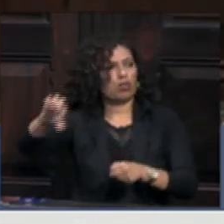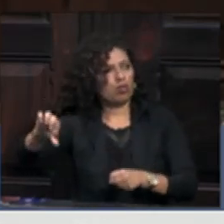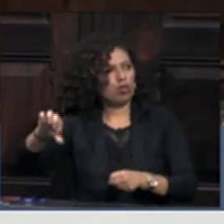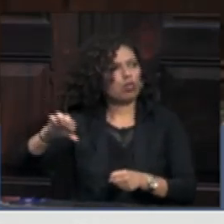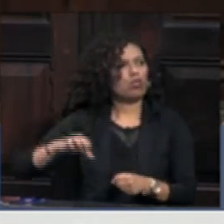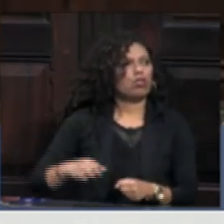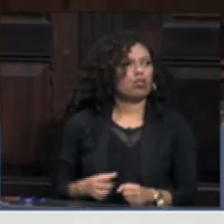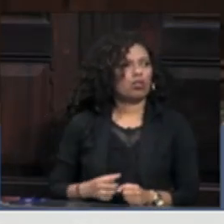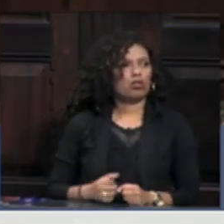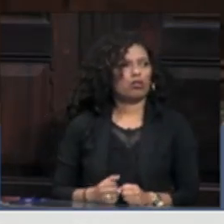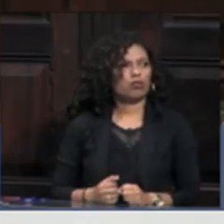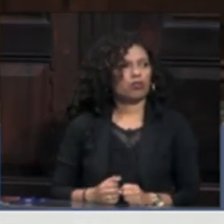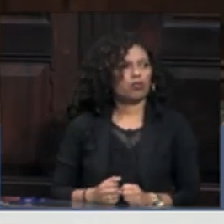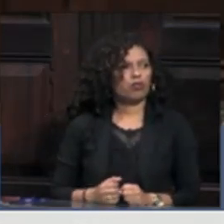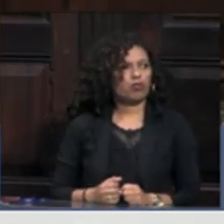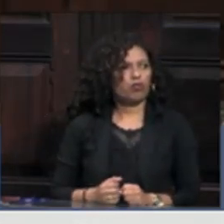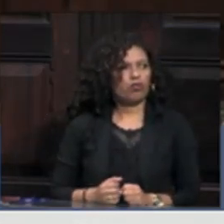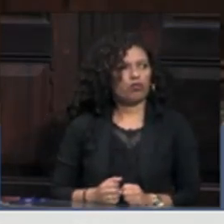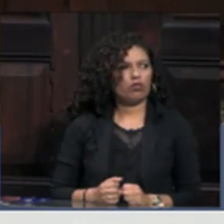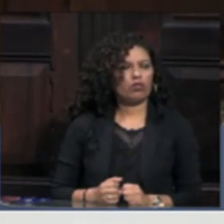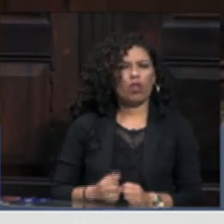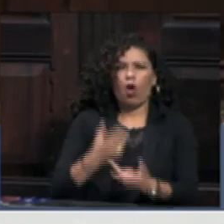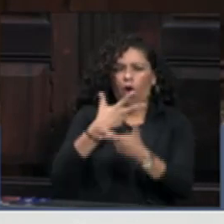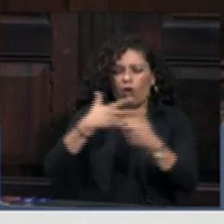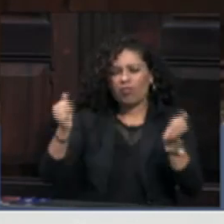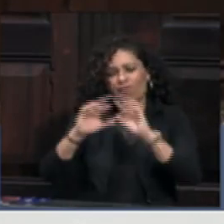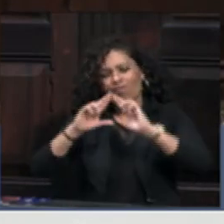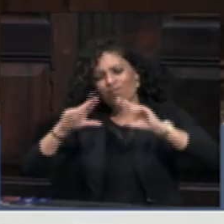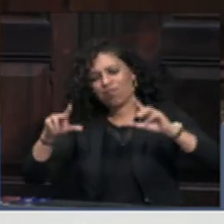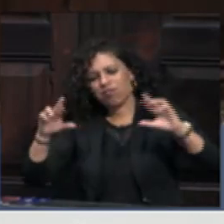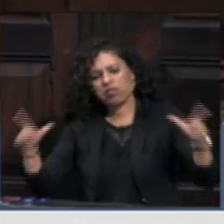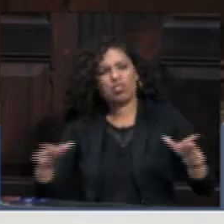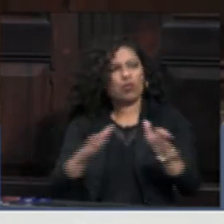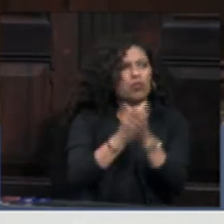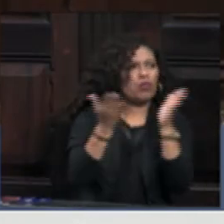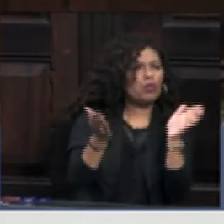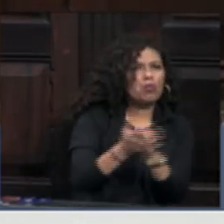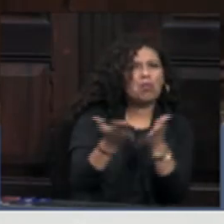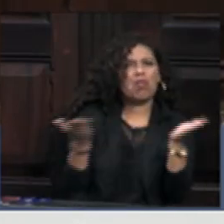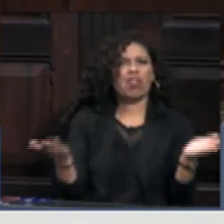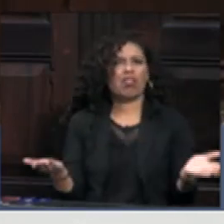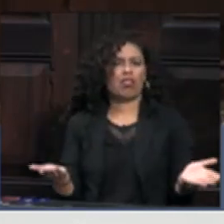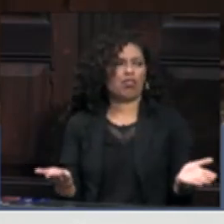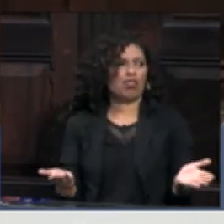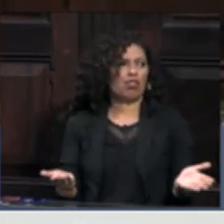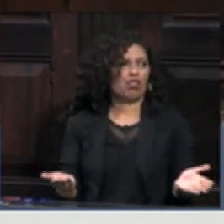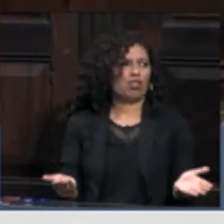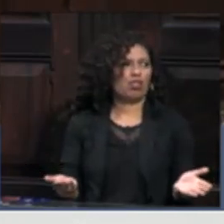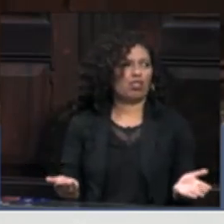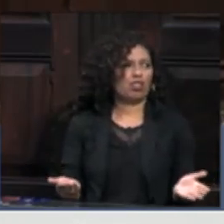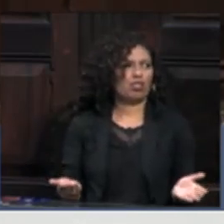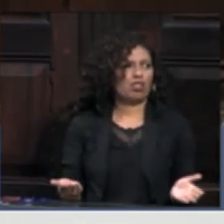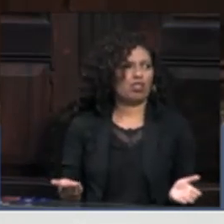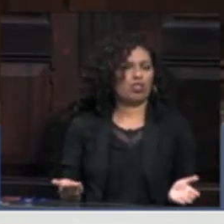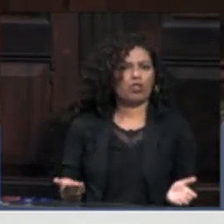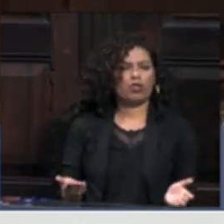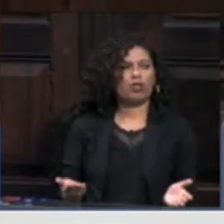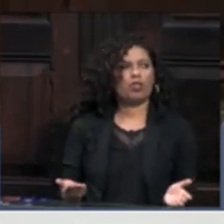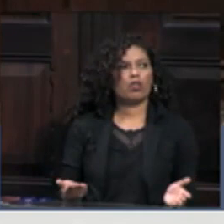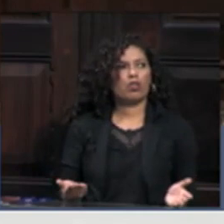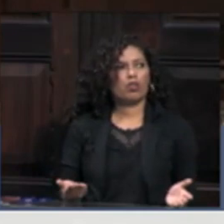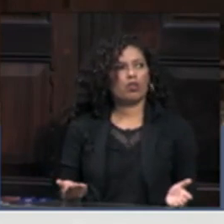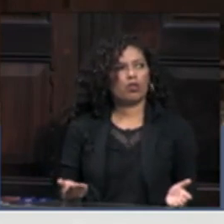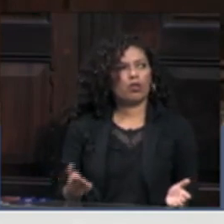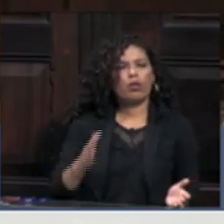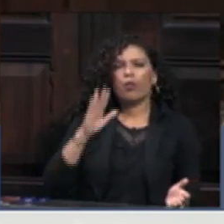calamidade pública prorrogar, fundo de combate à pobreza. São matérias que têm repercussão